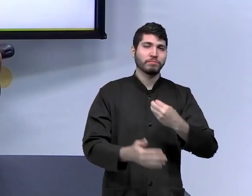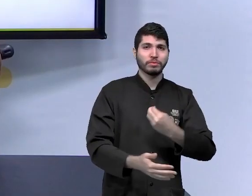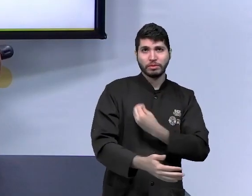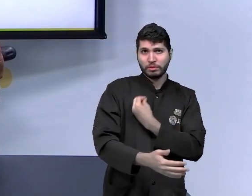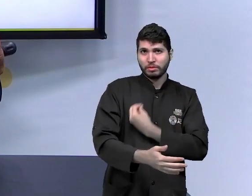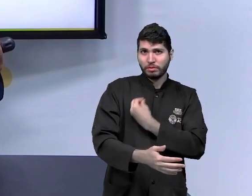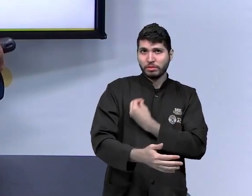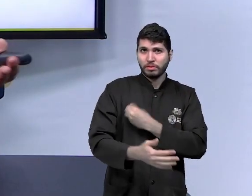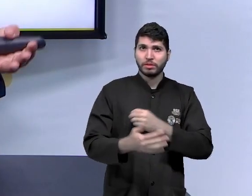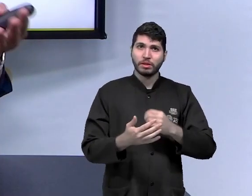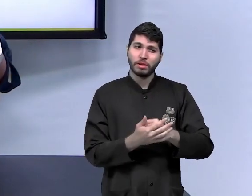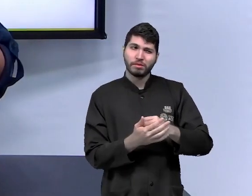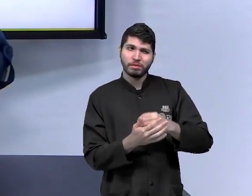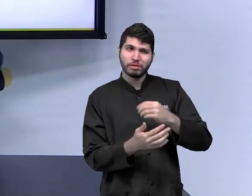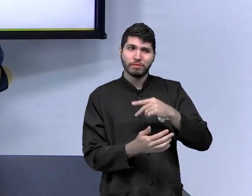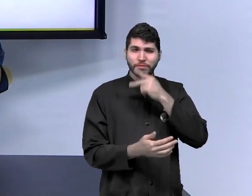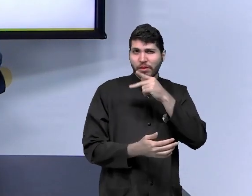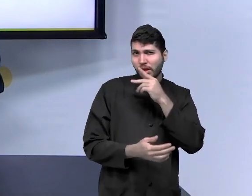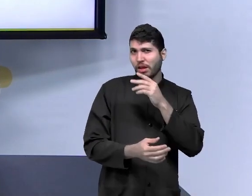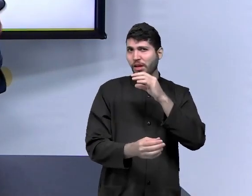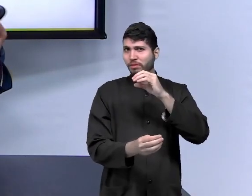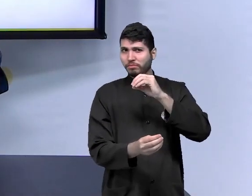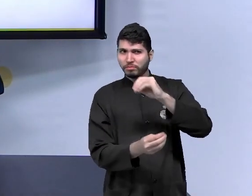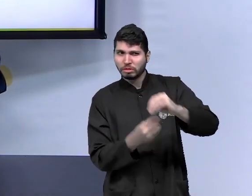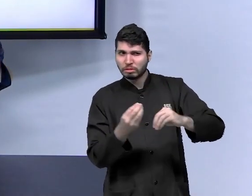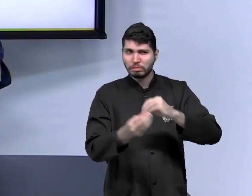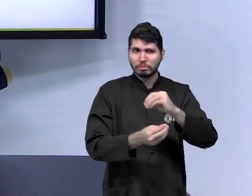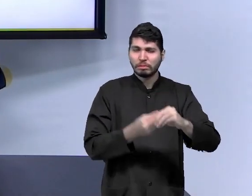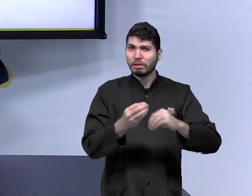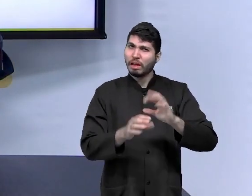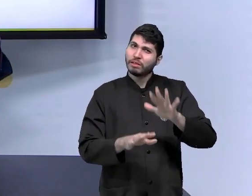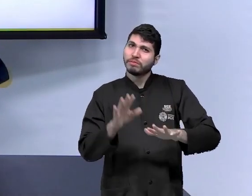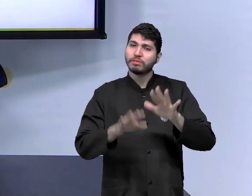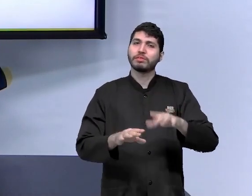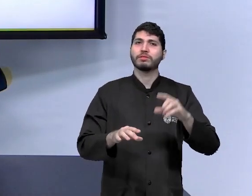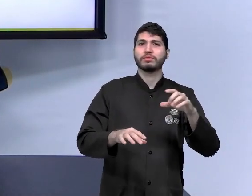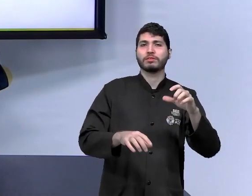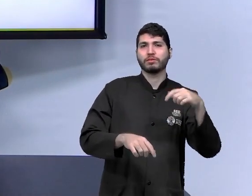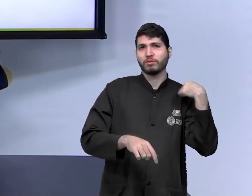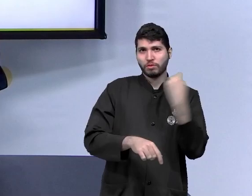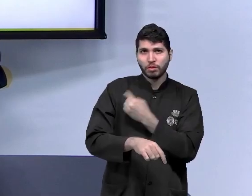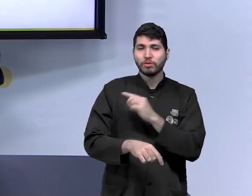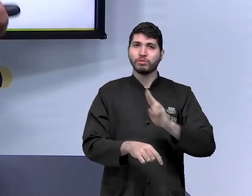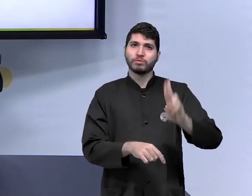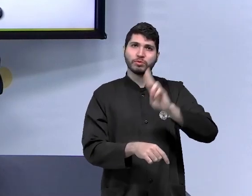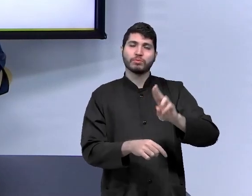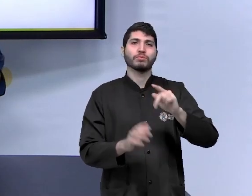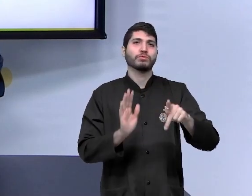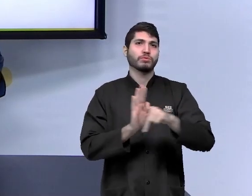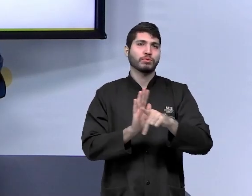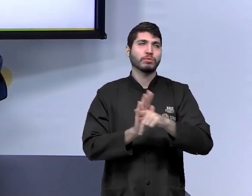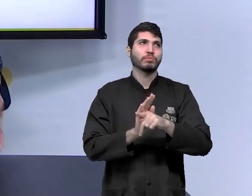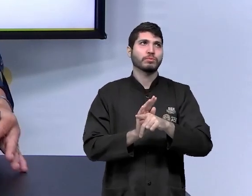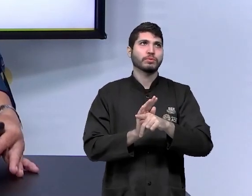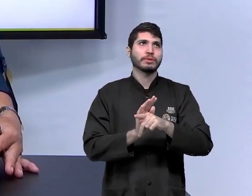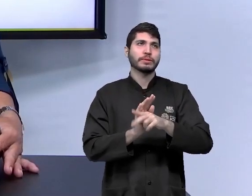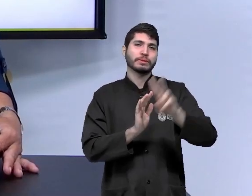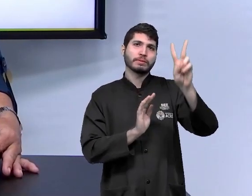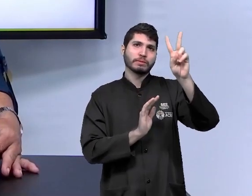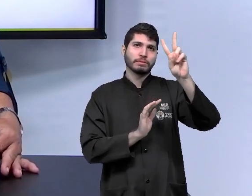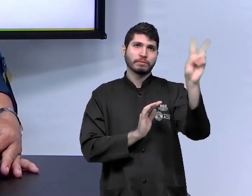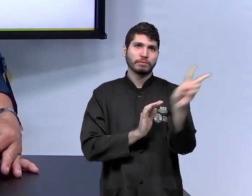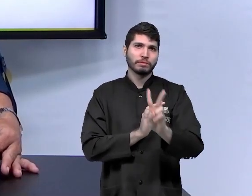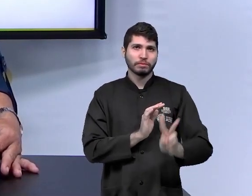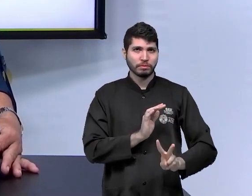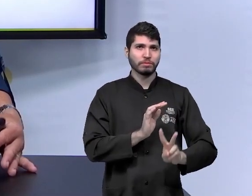pessoas hispanohablantes. E de vez em quando ali você utiliza o espanhol, ou o próprio fenômeno, os venezuelanos, que são